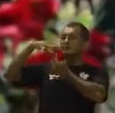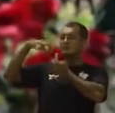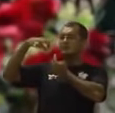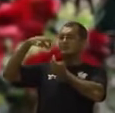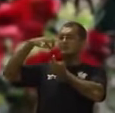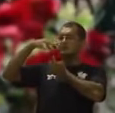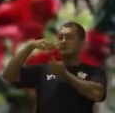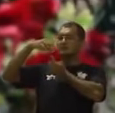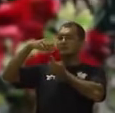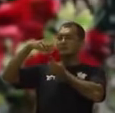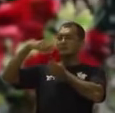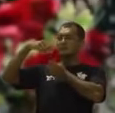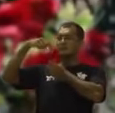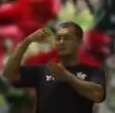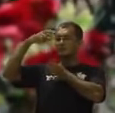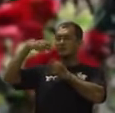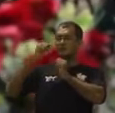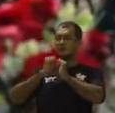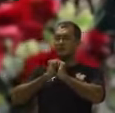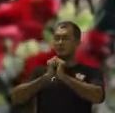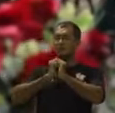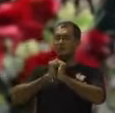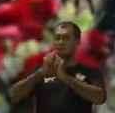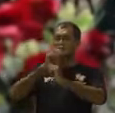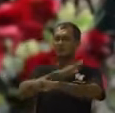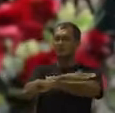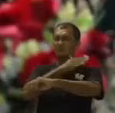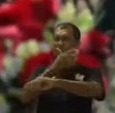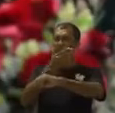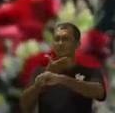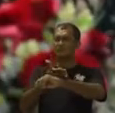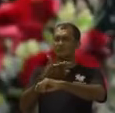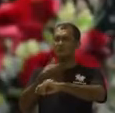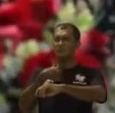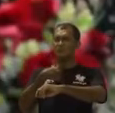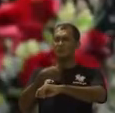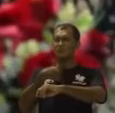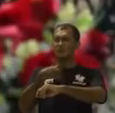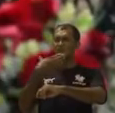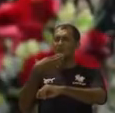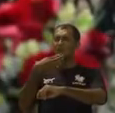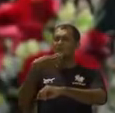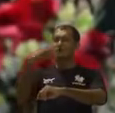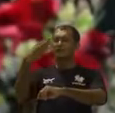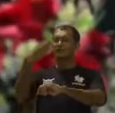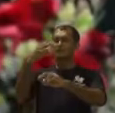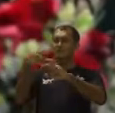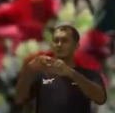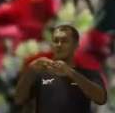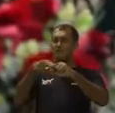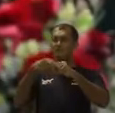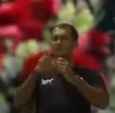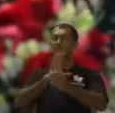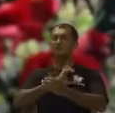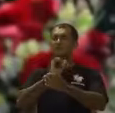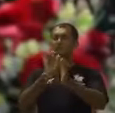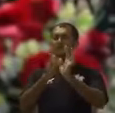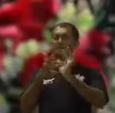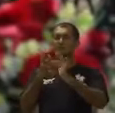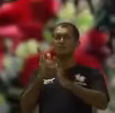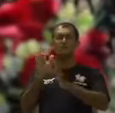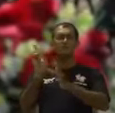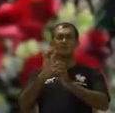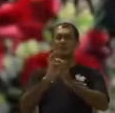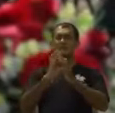tu que andas diariamente comigo, eu te faço um pedido hoje por amor a Jesus. Não deixe essas